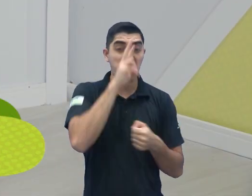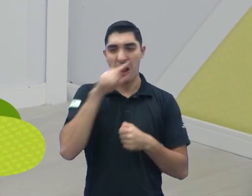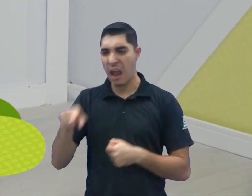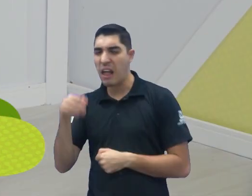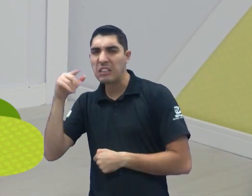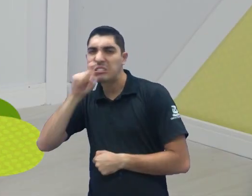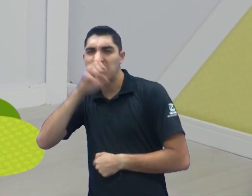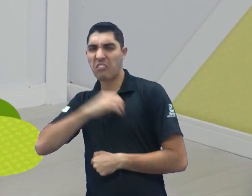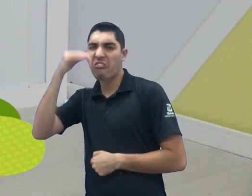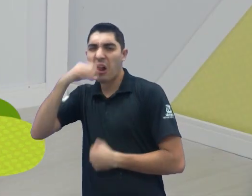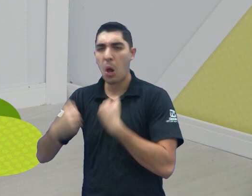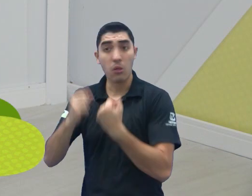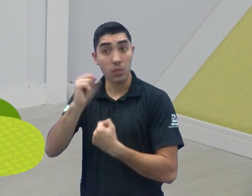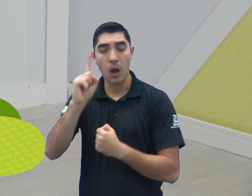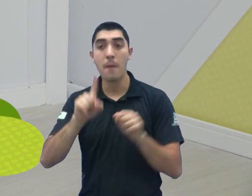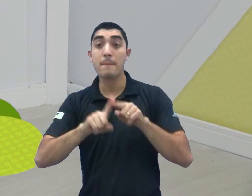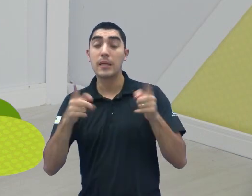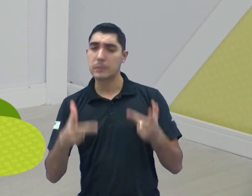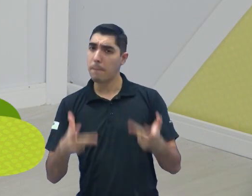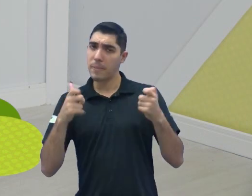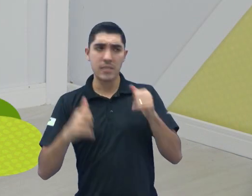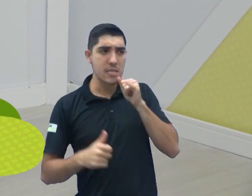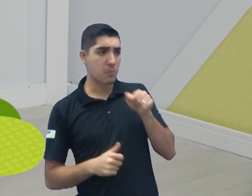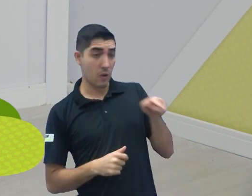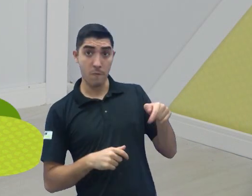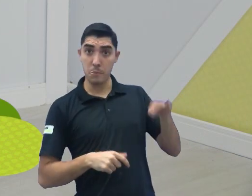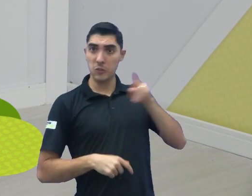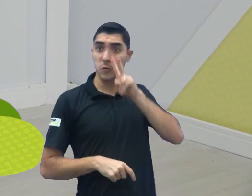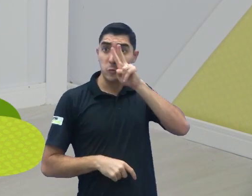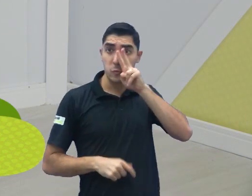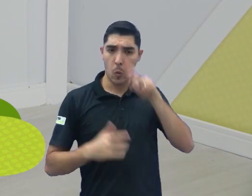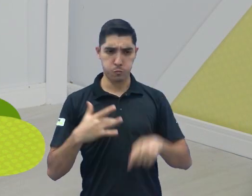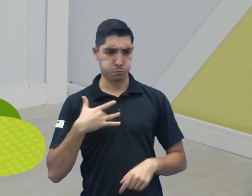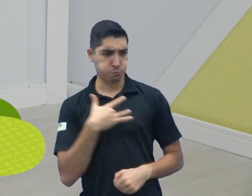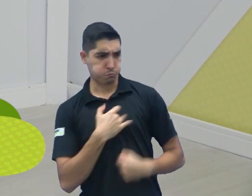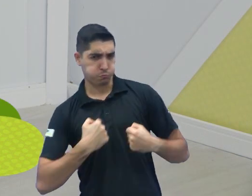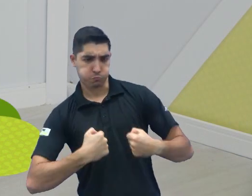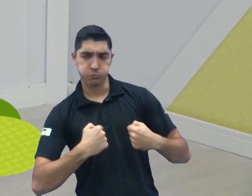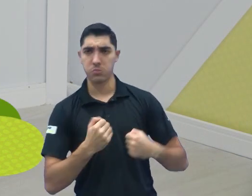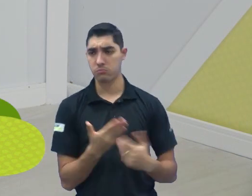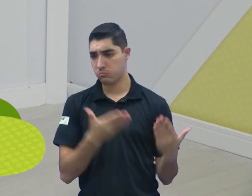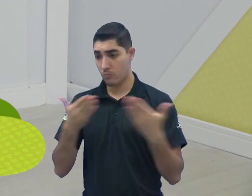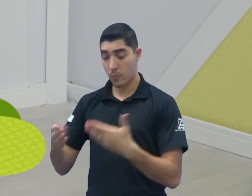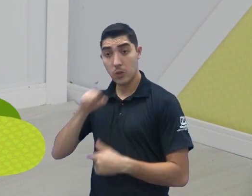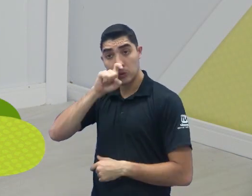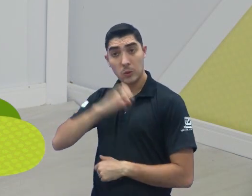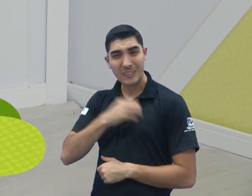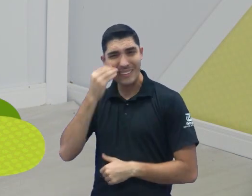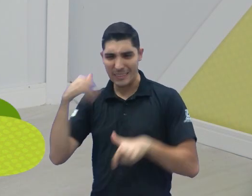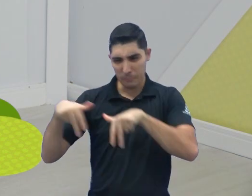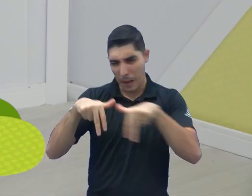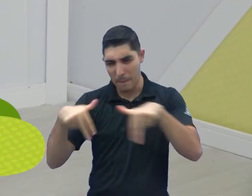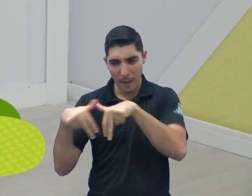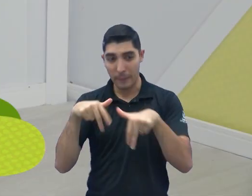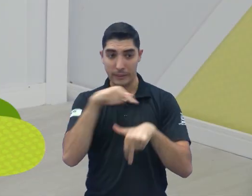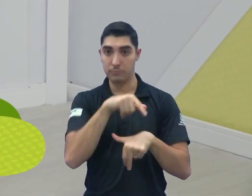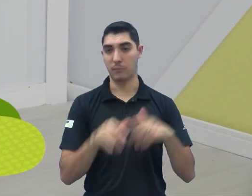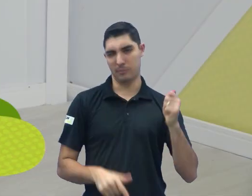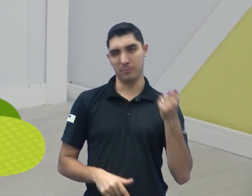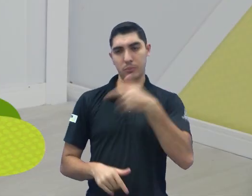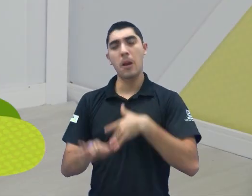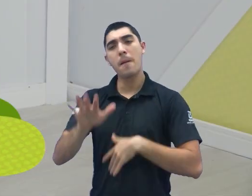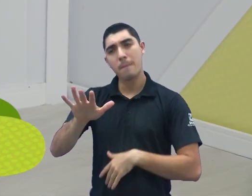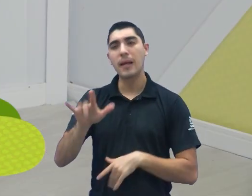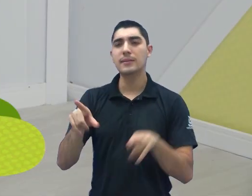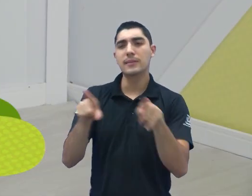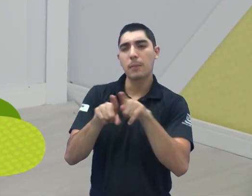Botafogo, isso faz diferença numa dividida de bola e tudo mais. Mas pelo que a gente pôde ver, o São José teve oportunidades. Agora, deve mexer com o psicológico, você